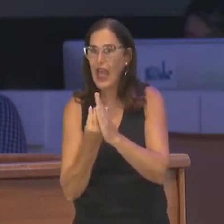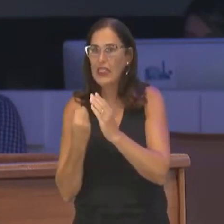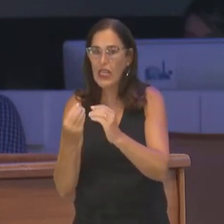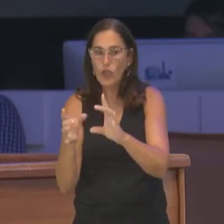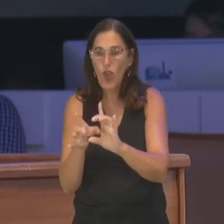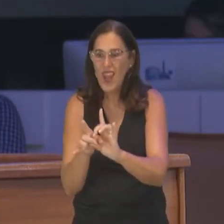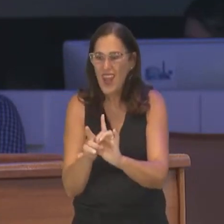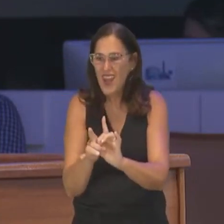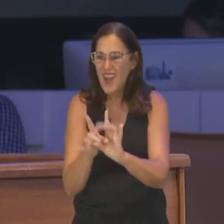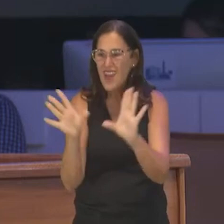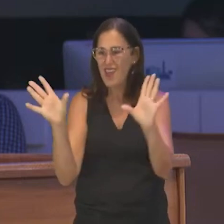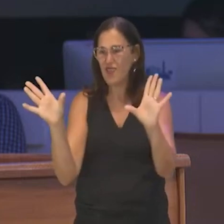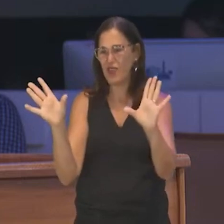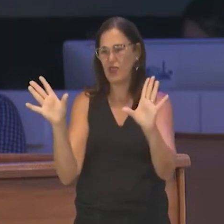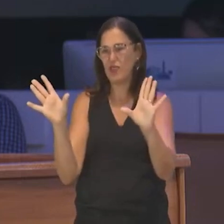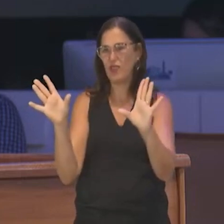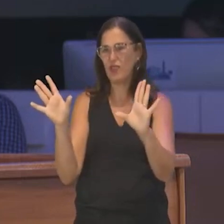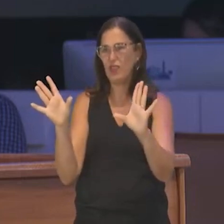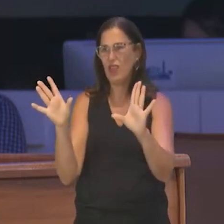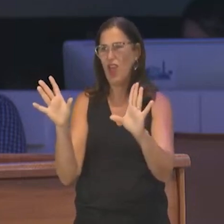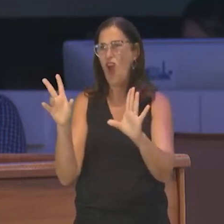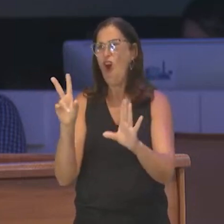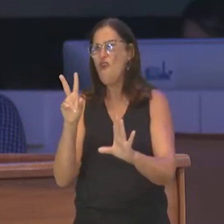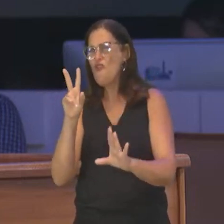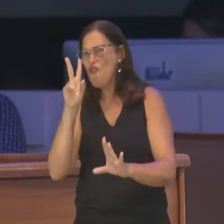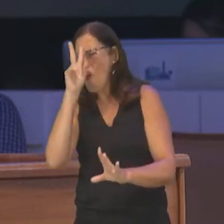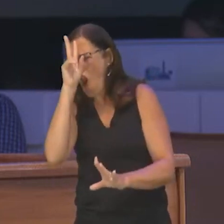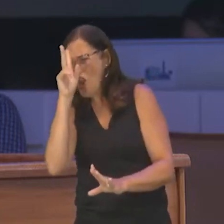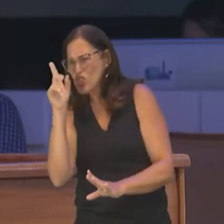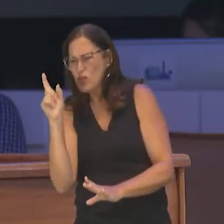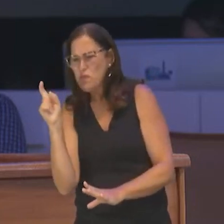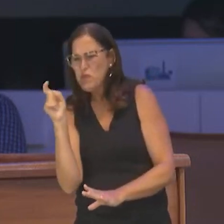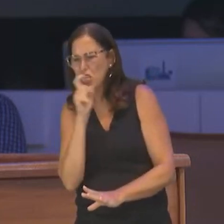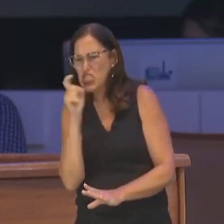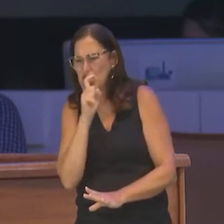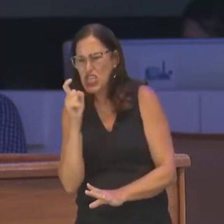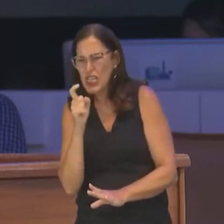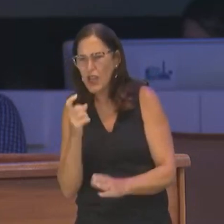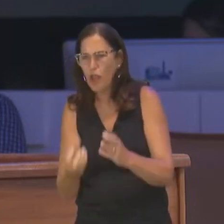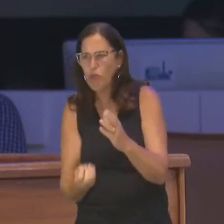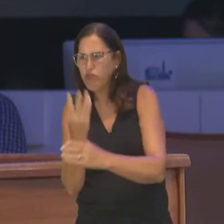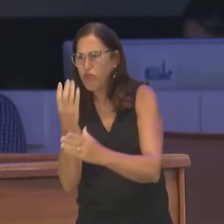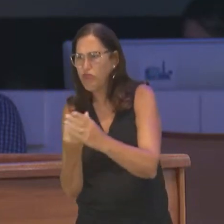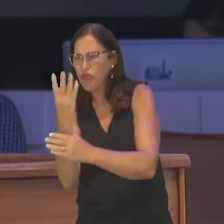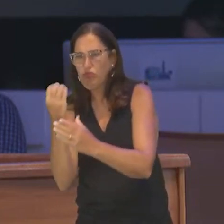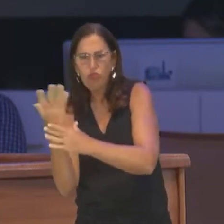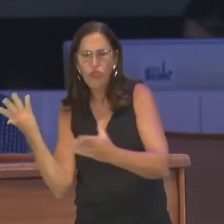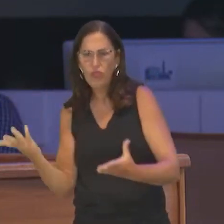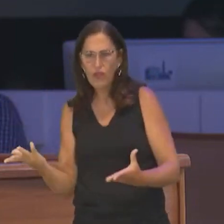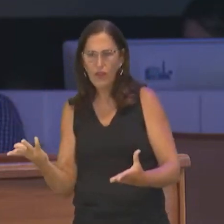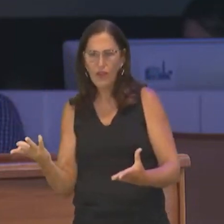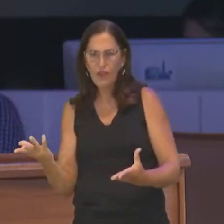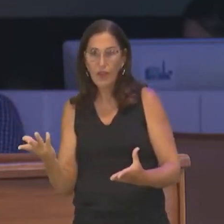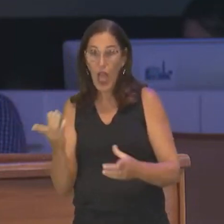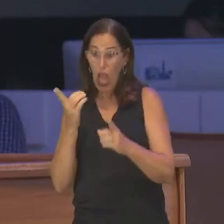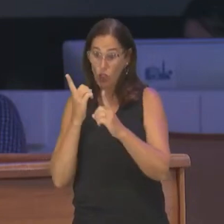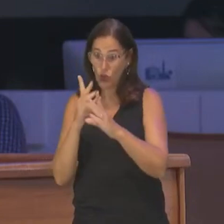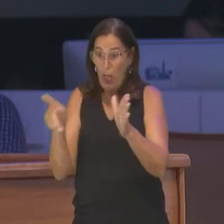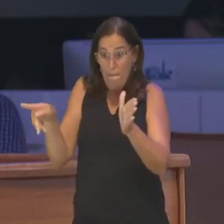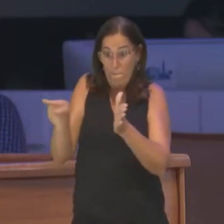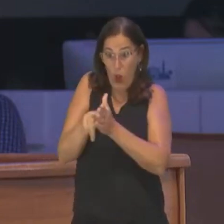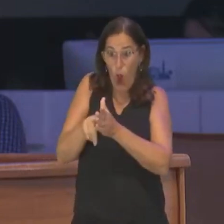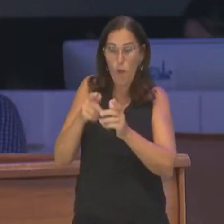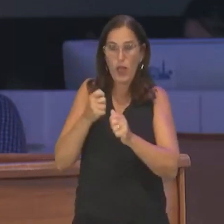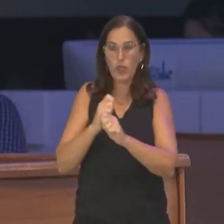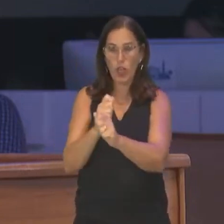a igreja de fortes heresias que apareciam naqueles dias. A doutrina dos apóstolos